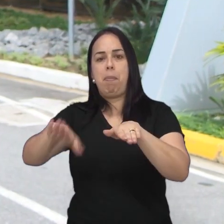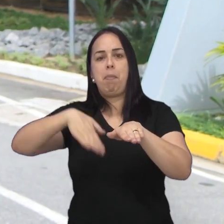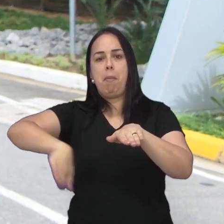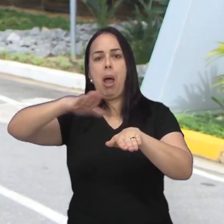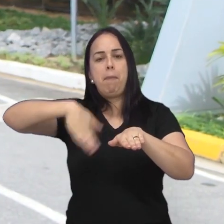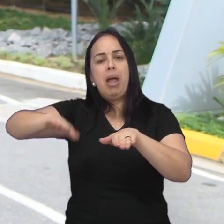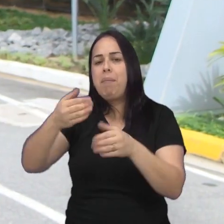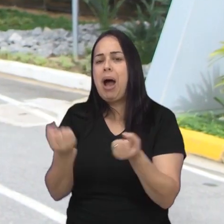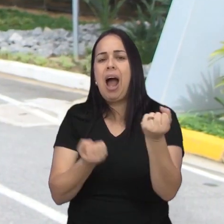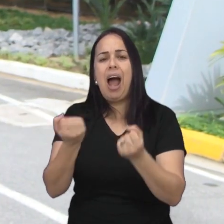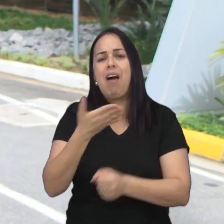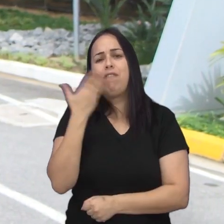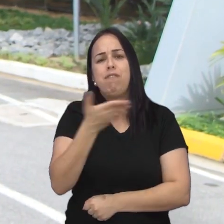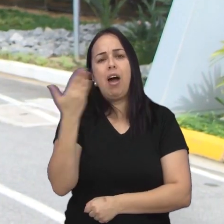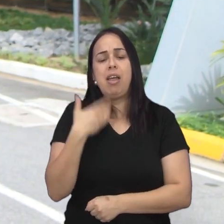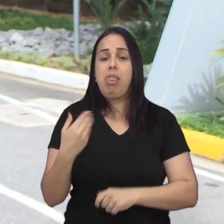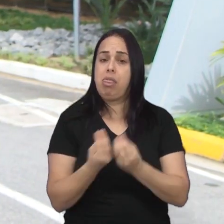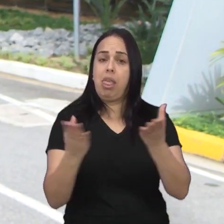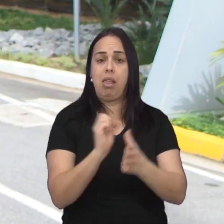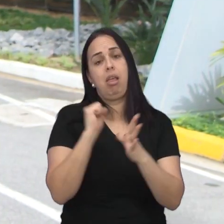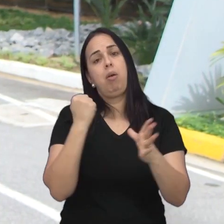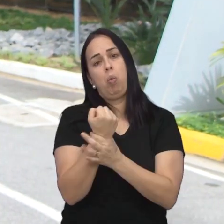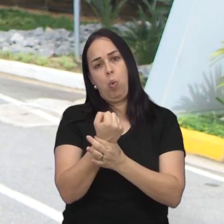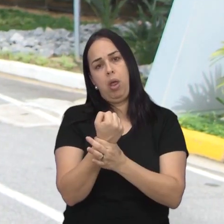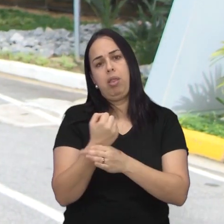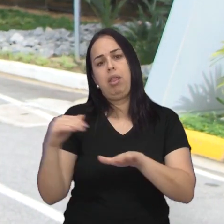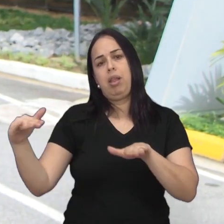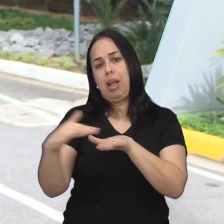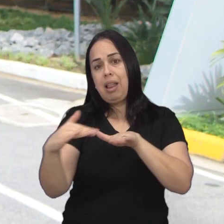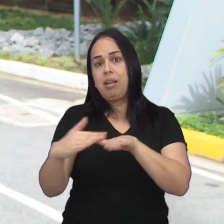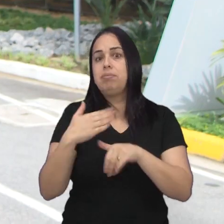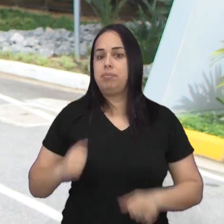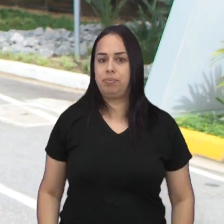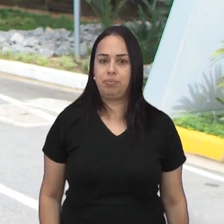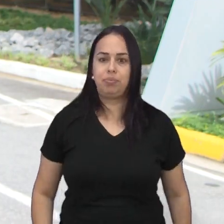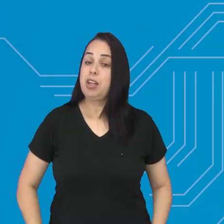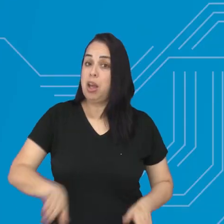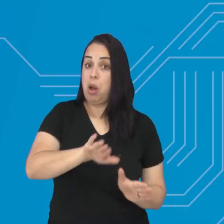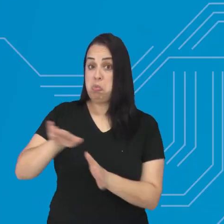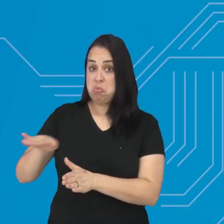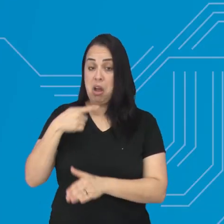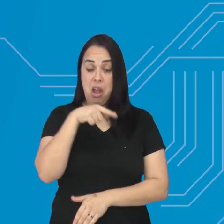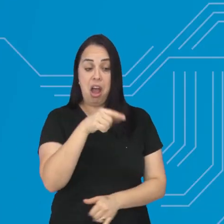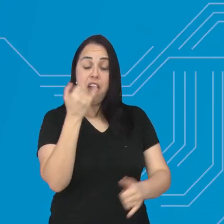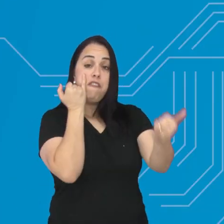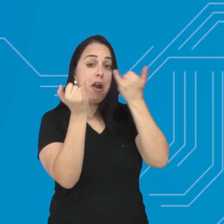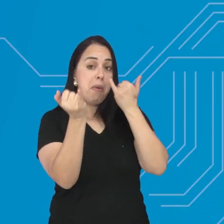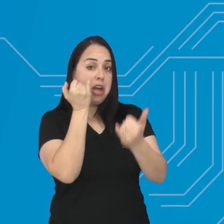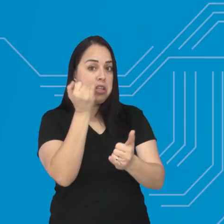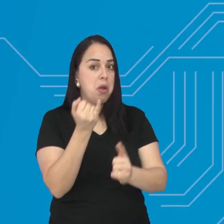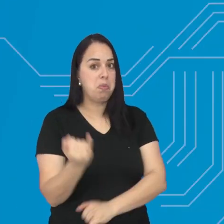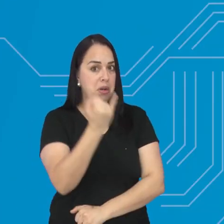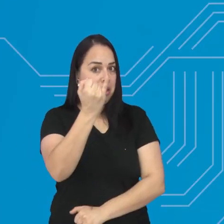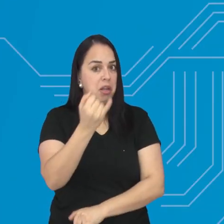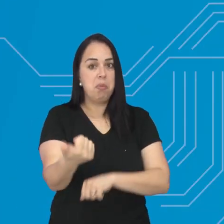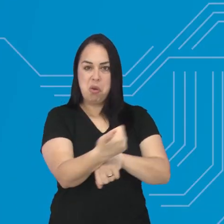uma fluidez maior para o trânsito e também garante a segurança naquele cruzamento que é mais movimentado. E olha só esse dado, especialistas apontam que o